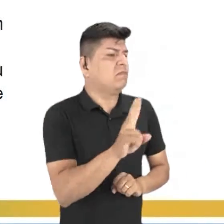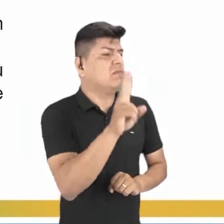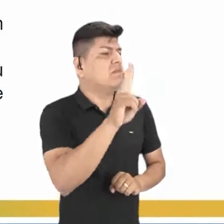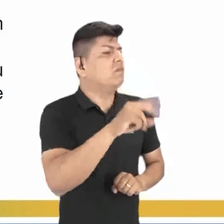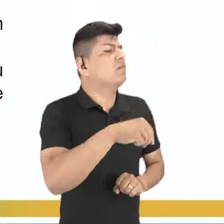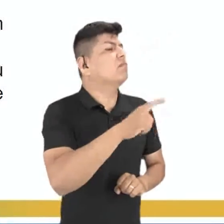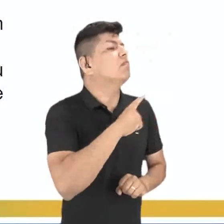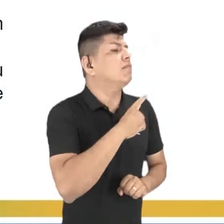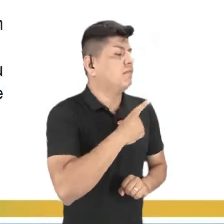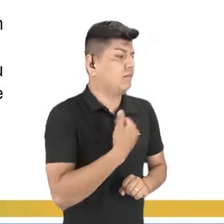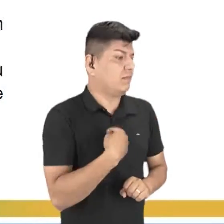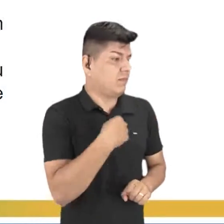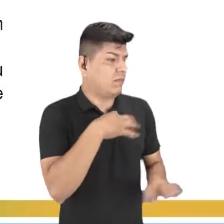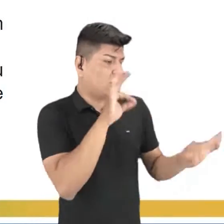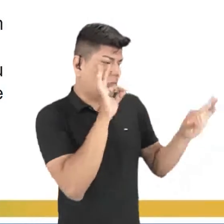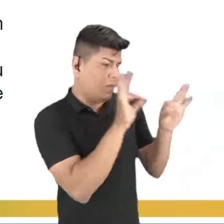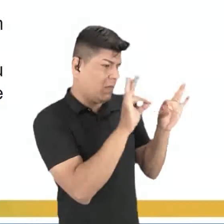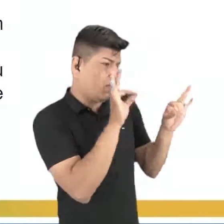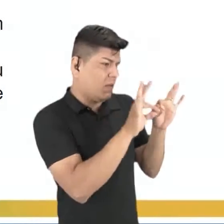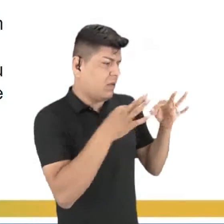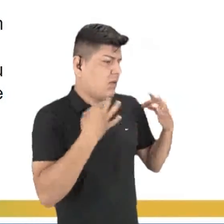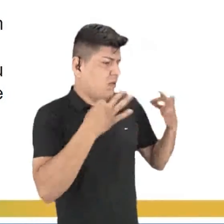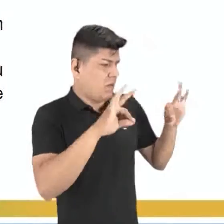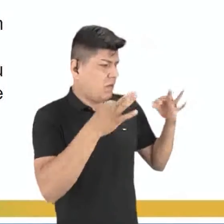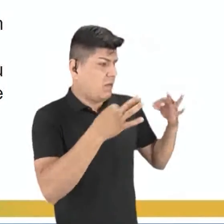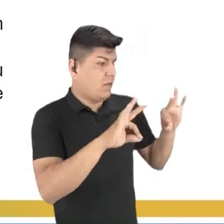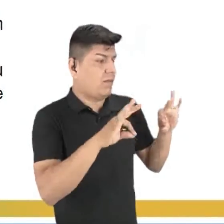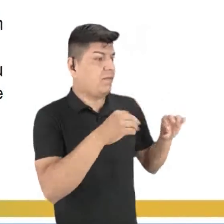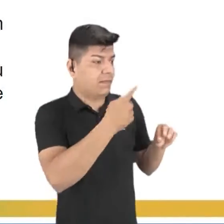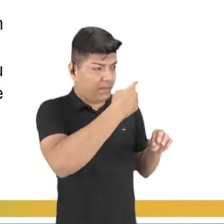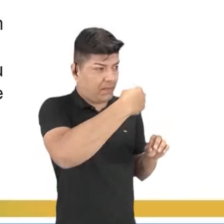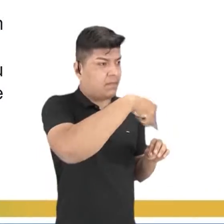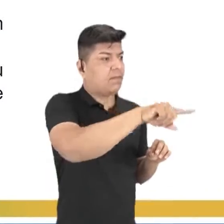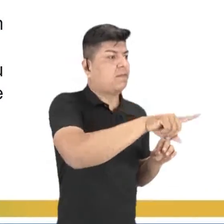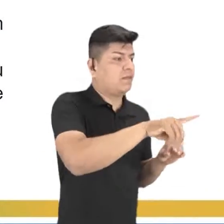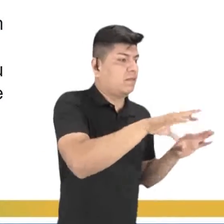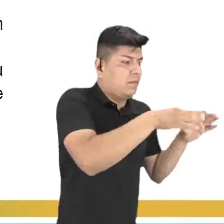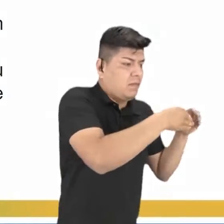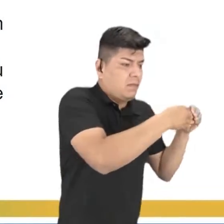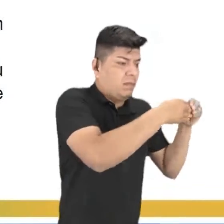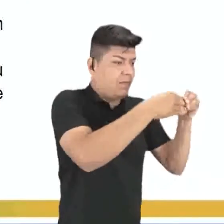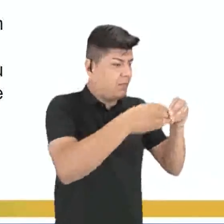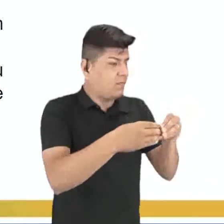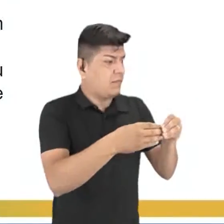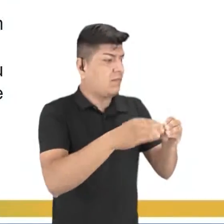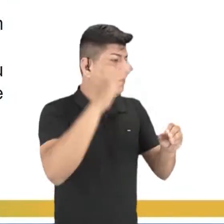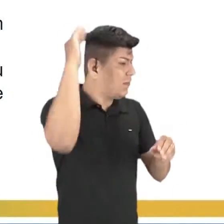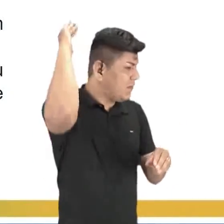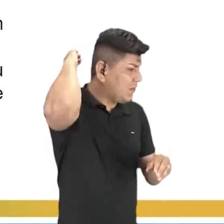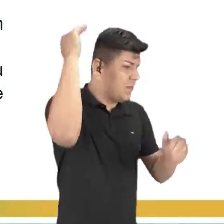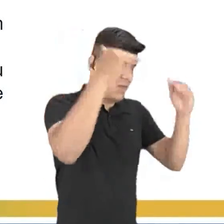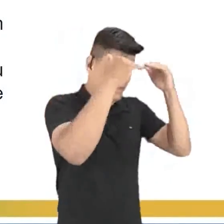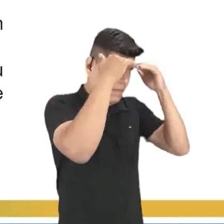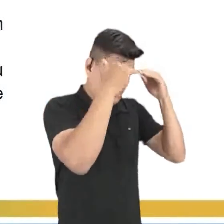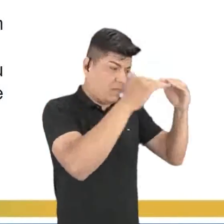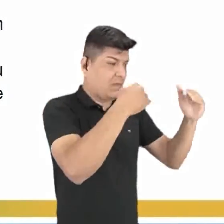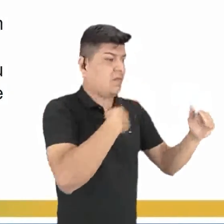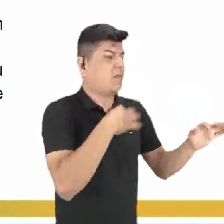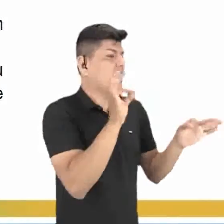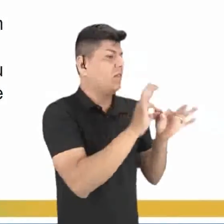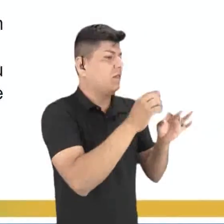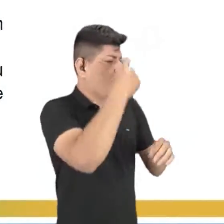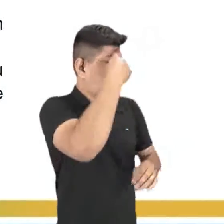isso? Eu é quem fura o pano, vou adiante puxando por você, que vem atrás obedecendo ao que